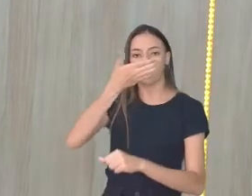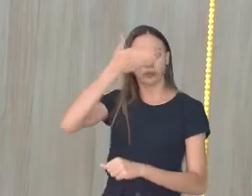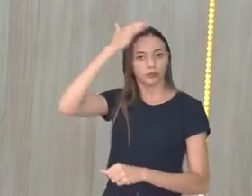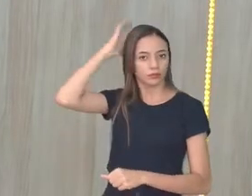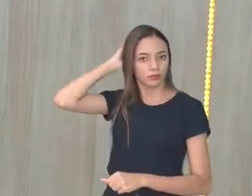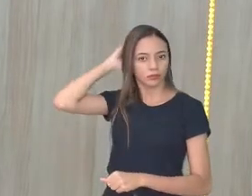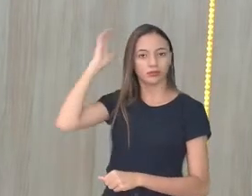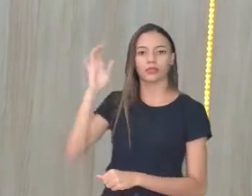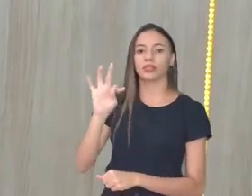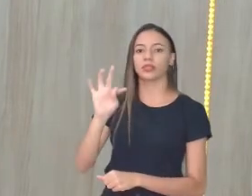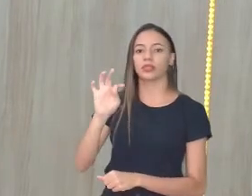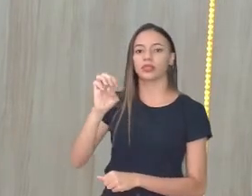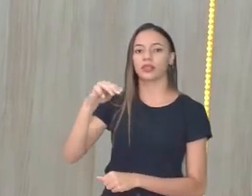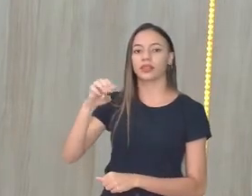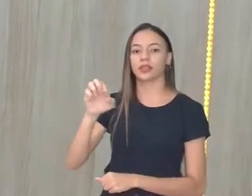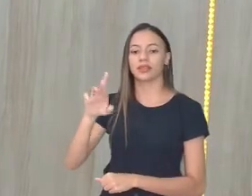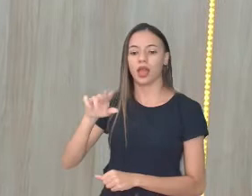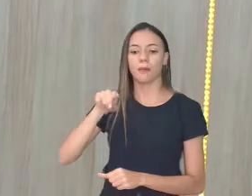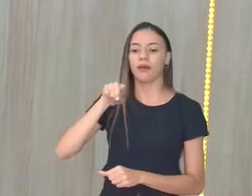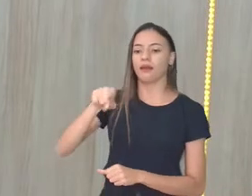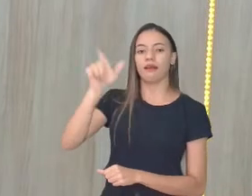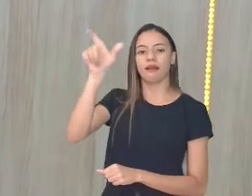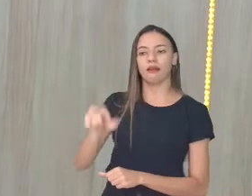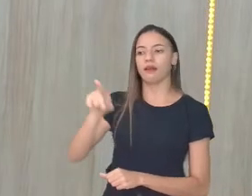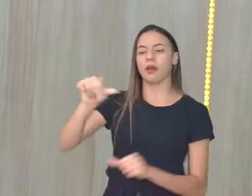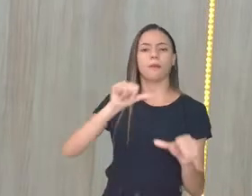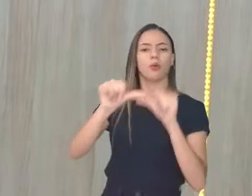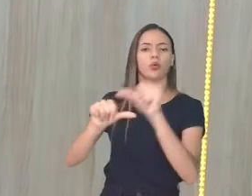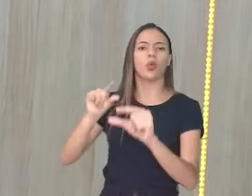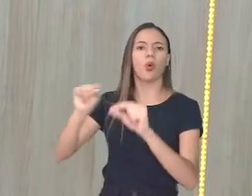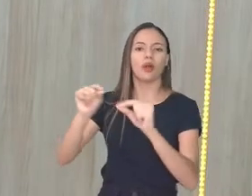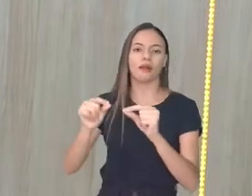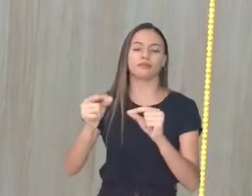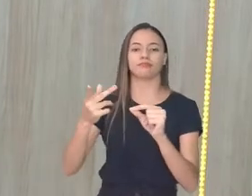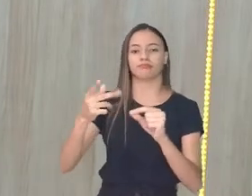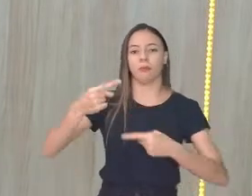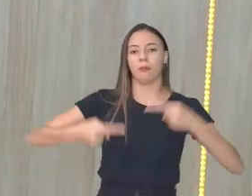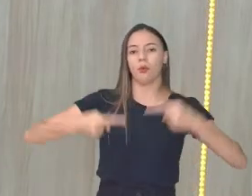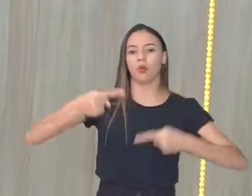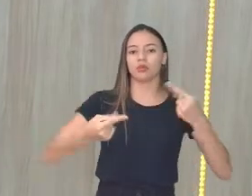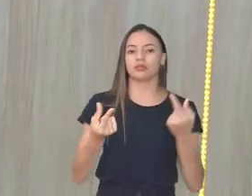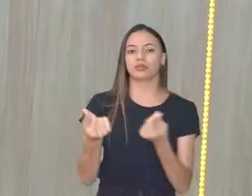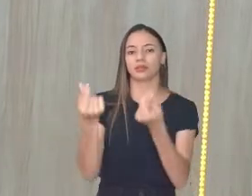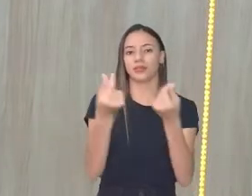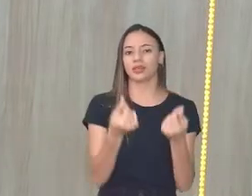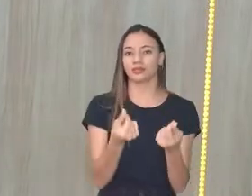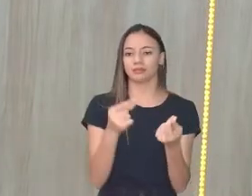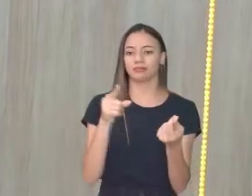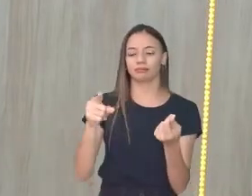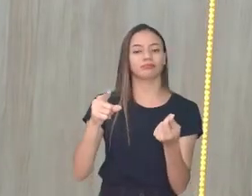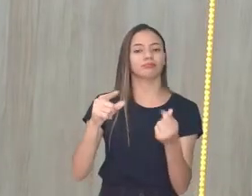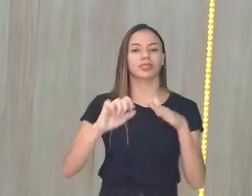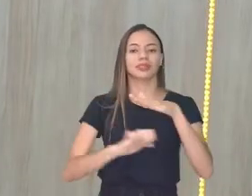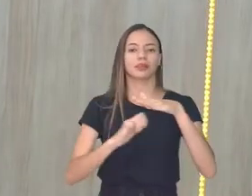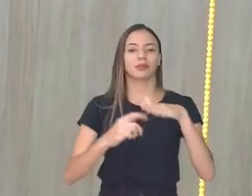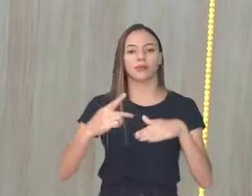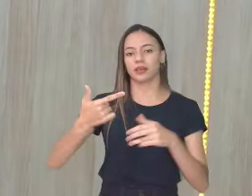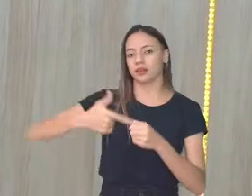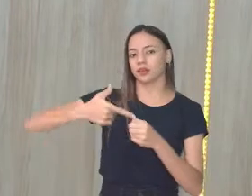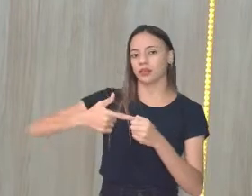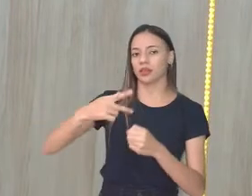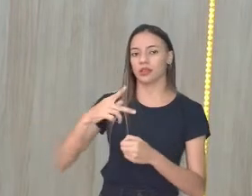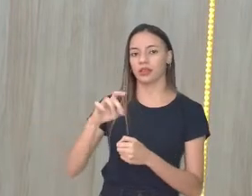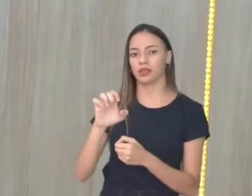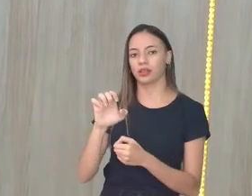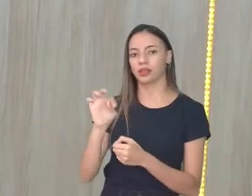gente chama de políticas de preços, né, da Petrobras. Então, a política de preço da Petrobras,